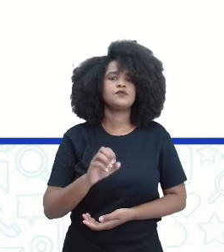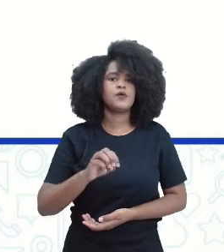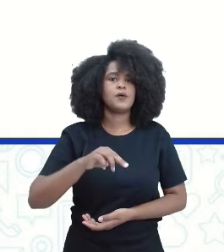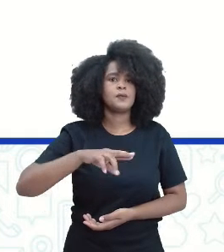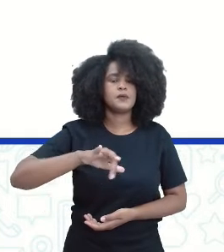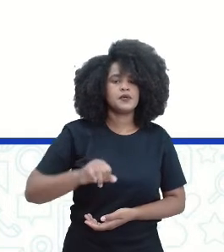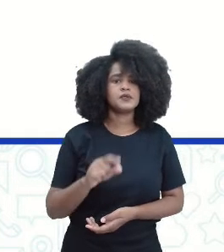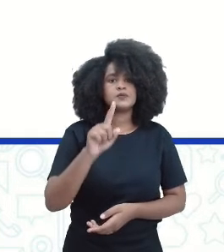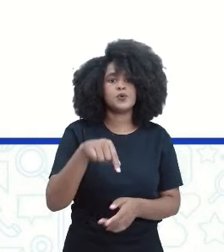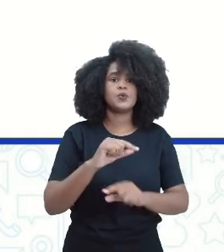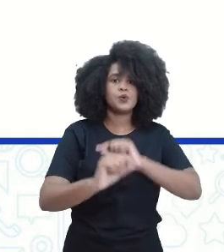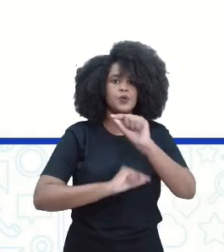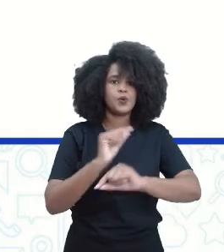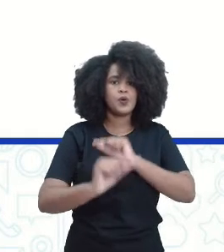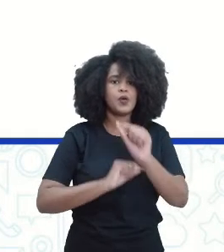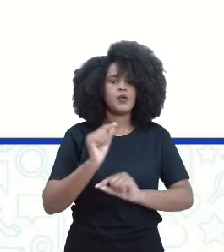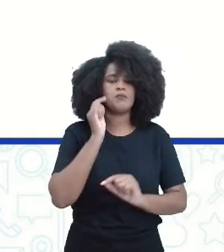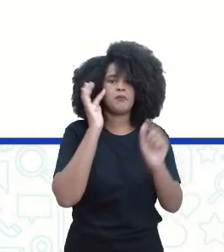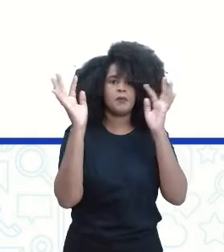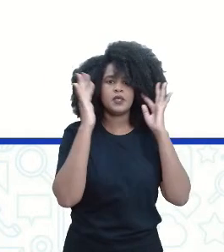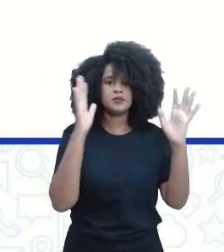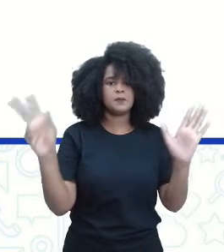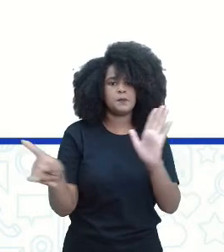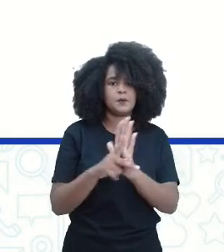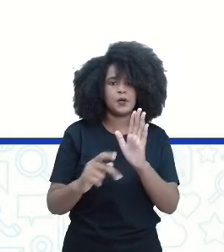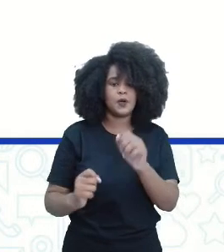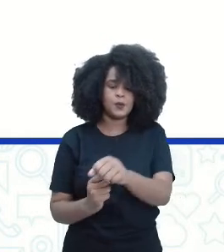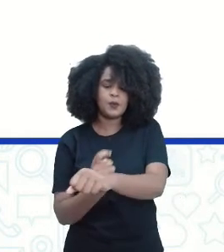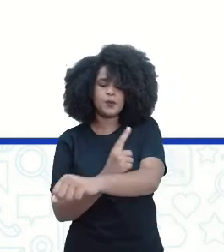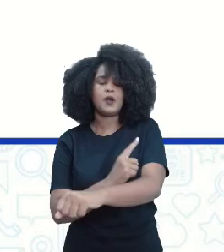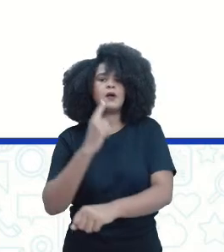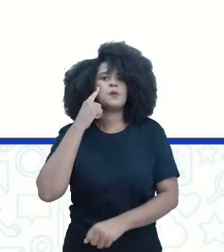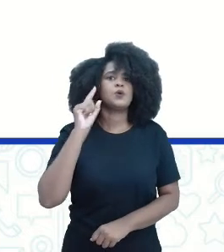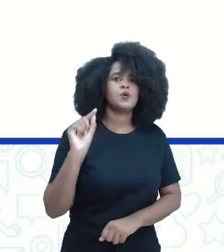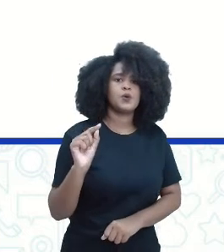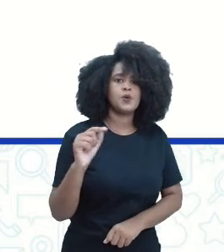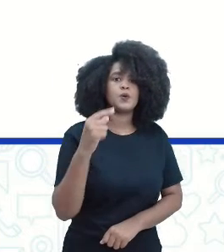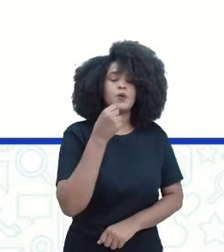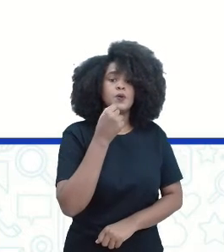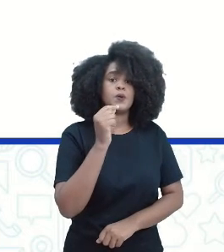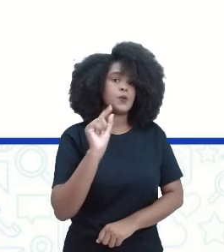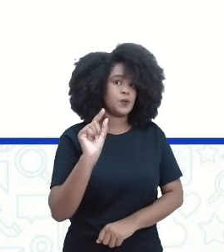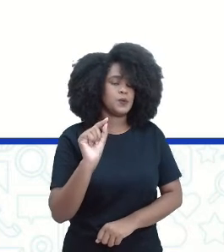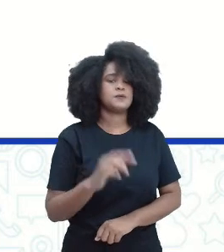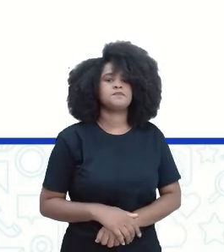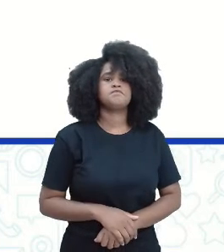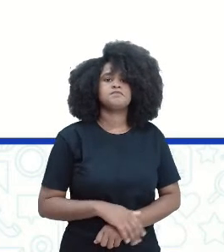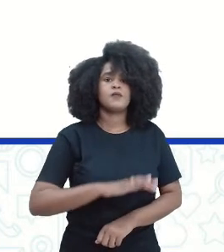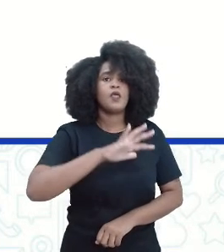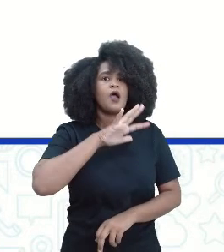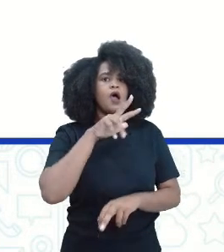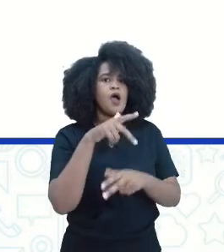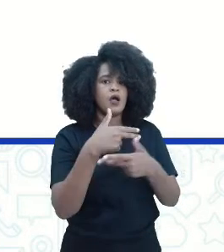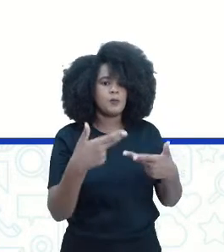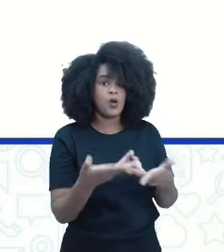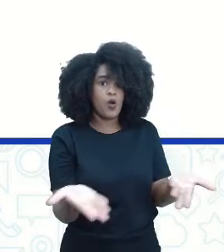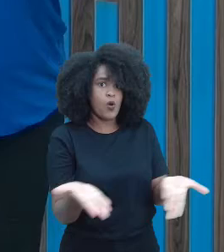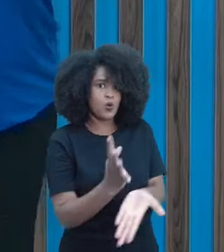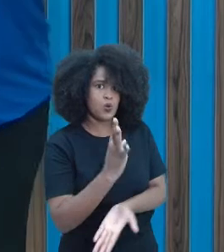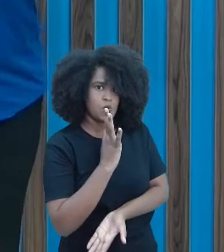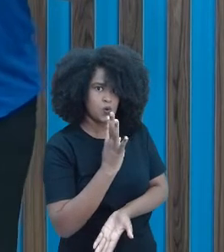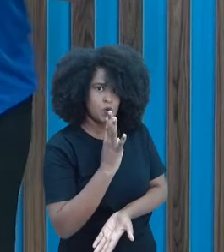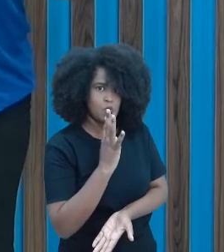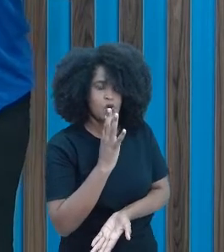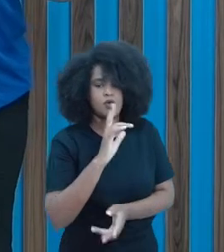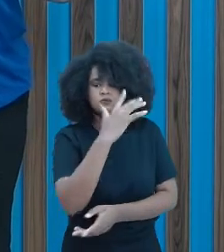ideias evolutivas, o que é que eles pensavam, né? Primeiro, seres conhecidos nem sempre existiram. Então,